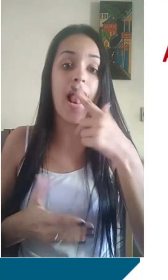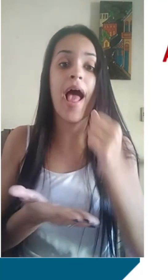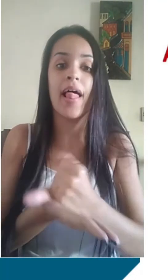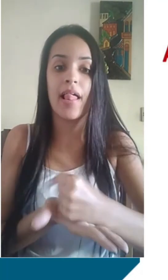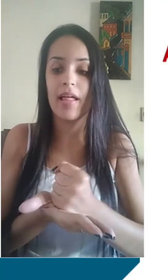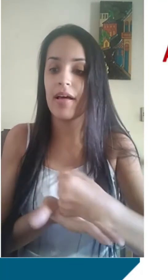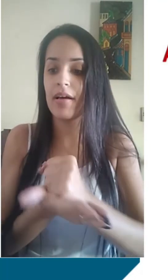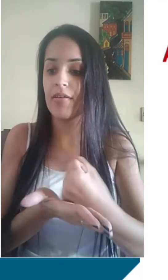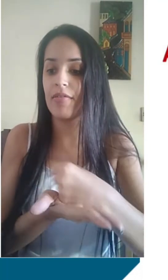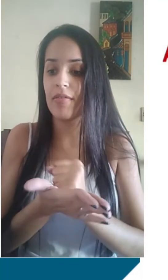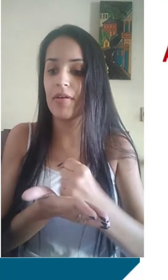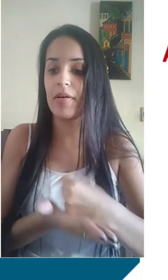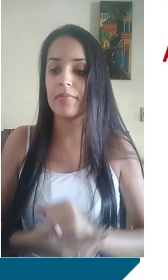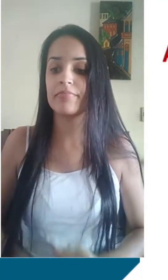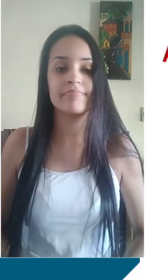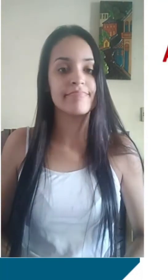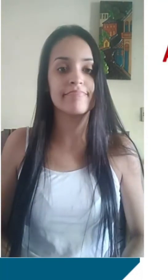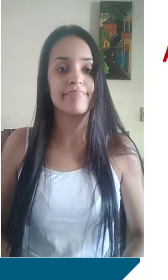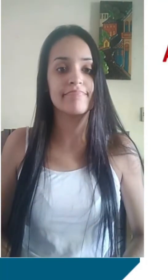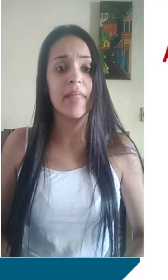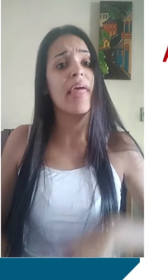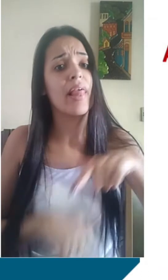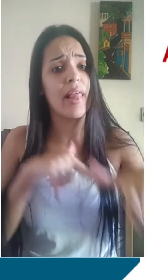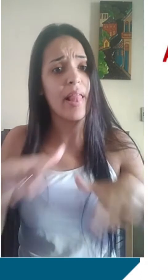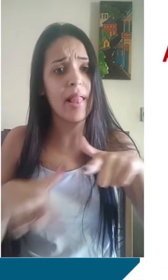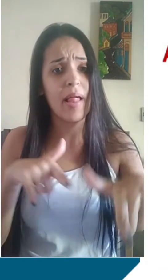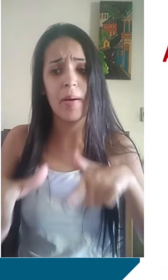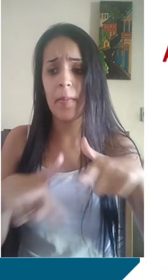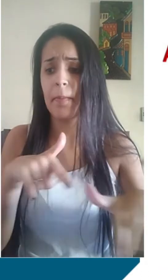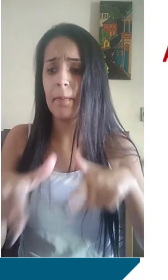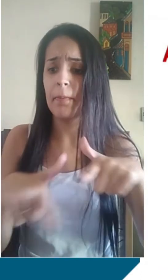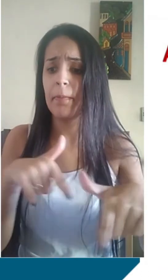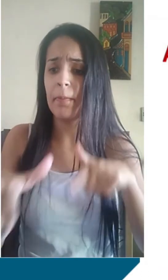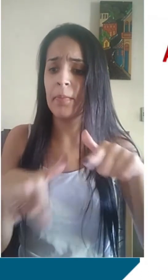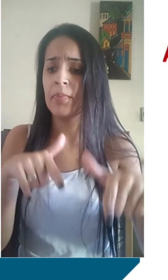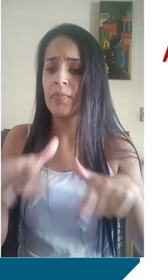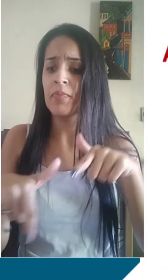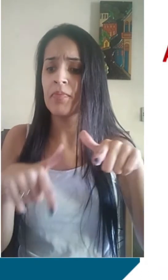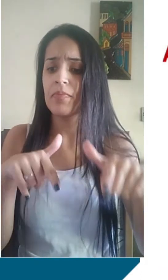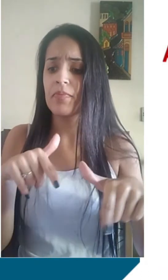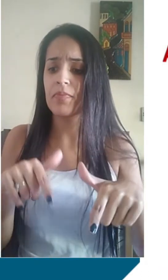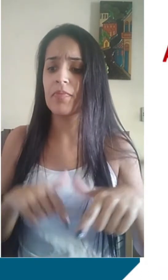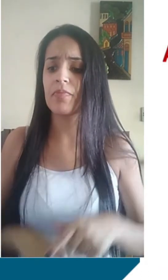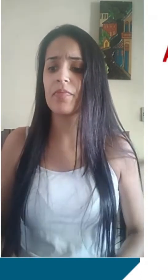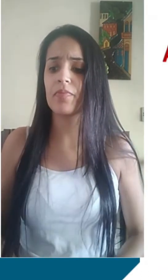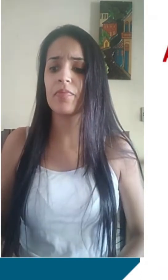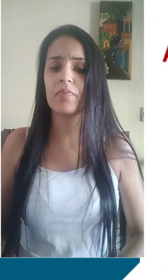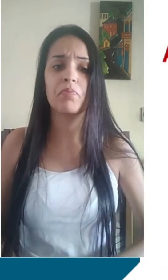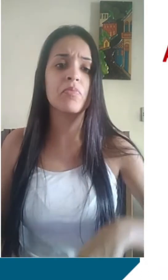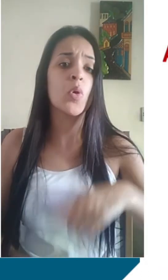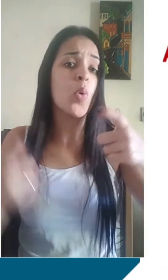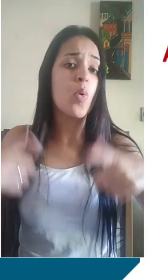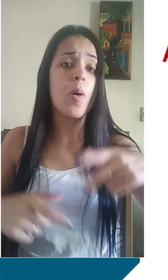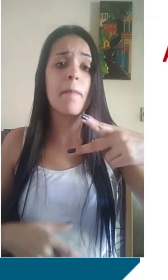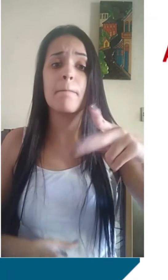funções públicas, como a de diretor-geral da instrução. Em 1897, torna-se o fundador